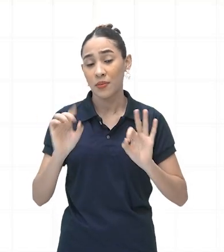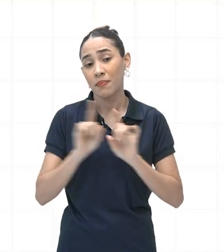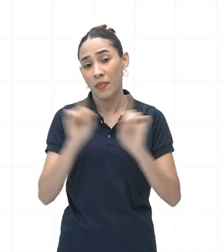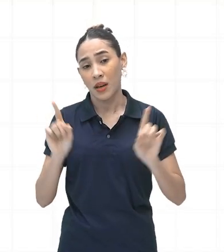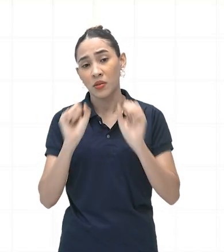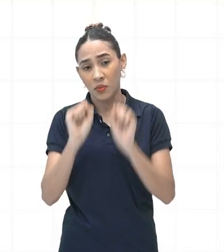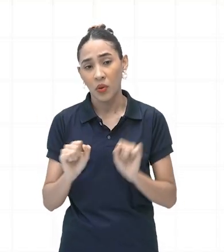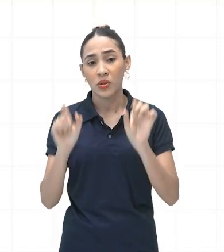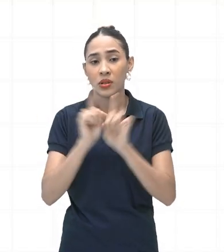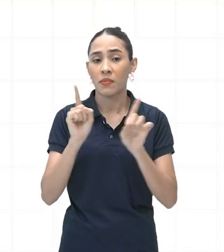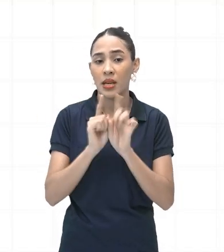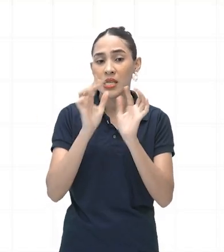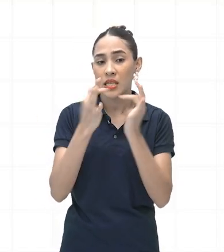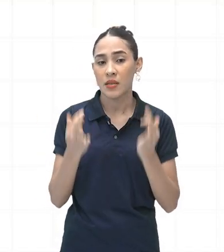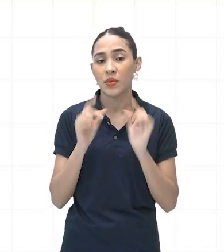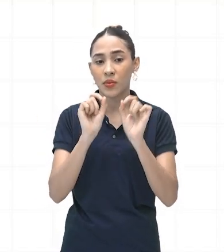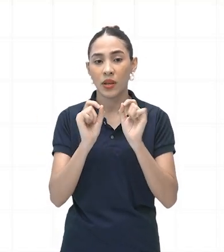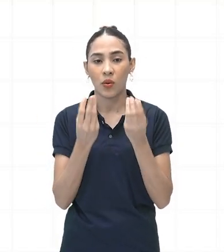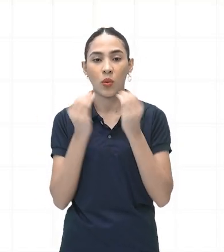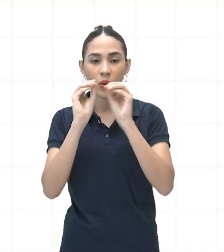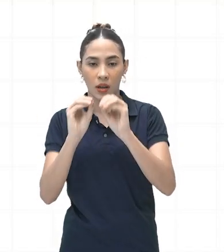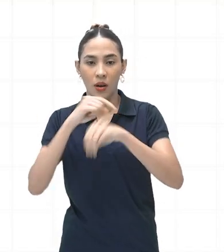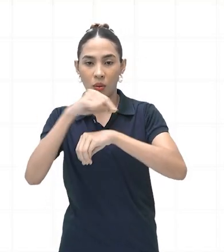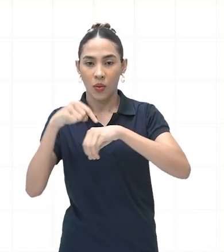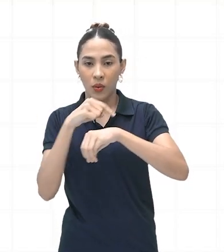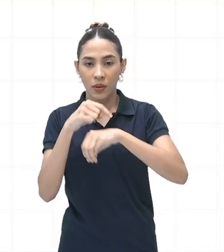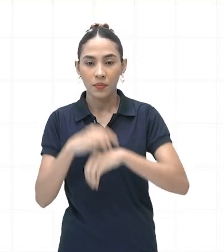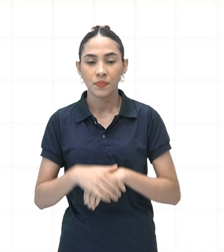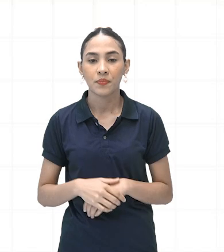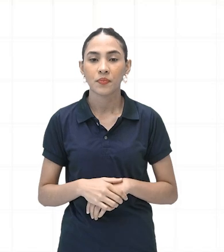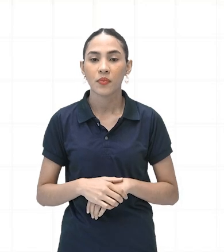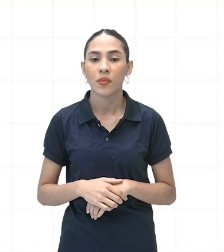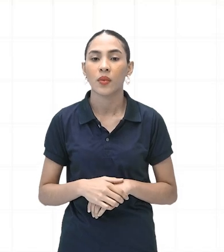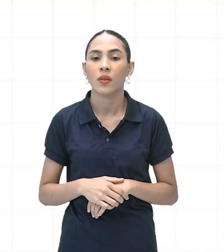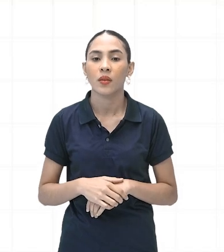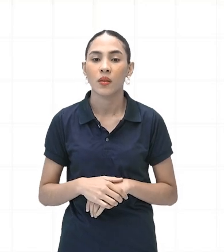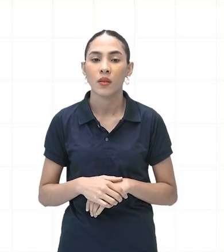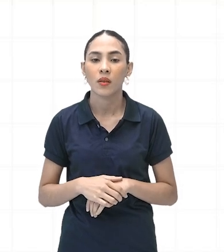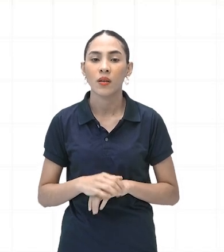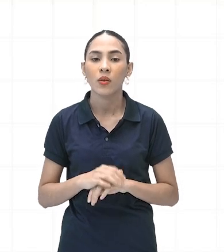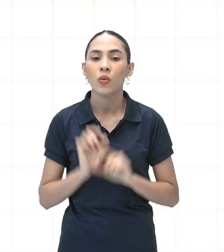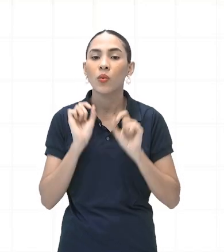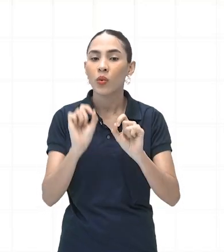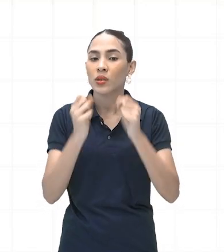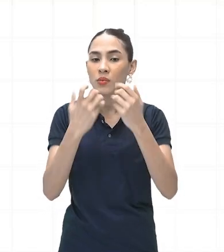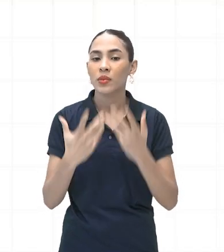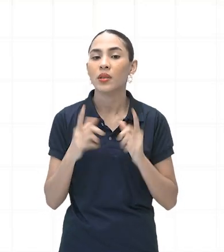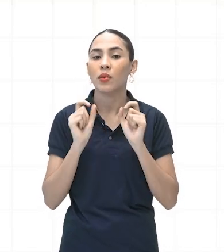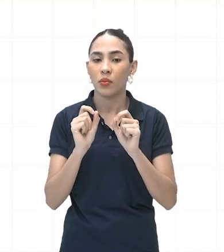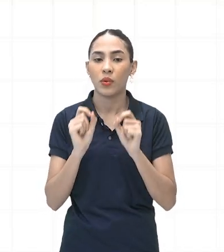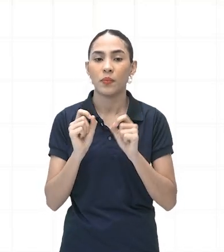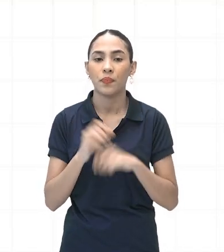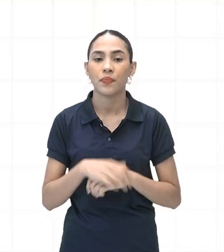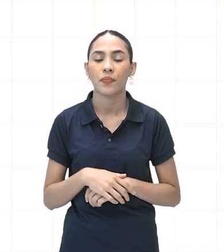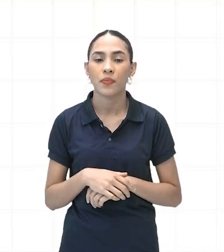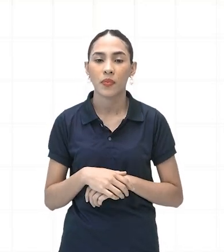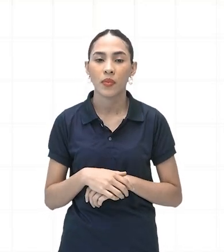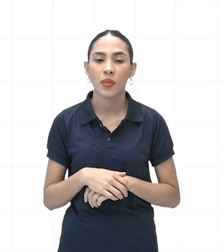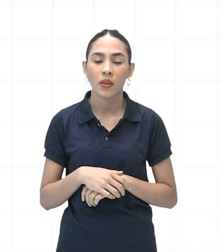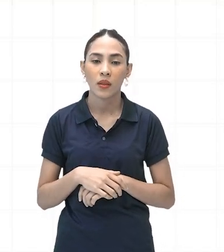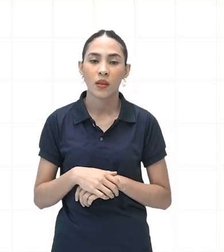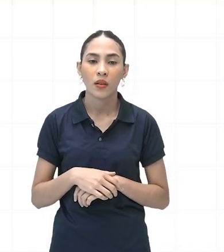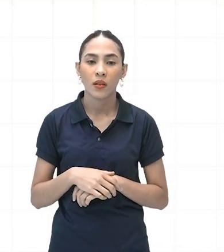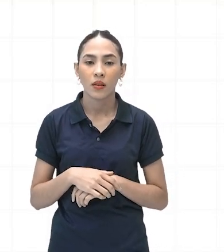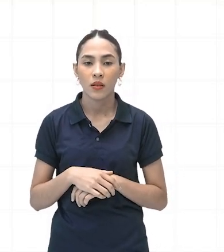também poderia simplesmente colocar hora, tá bom? E o que o problema nos diz? Ele diz,